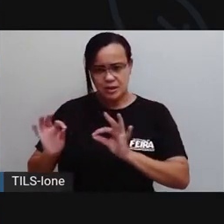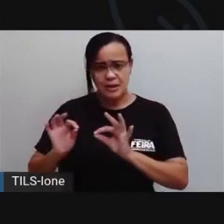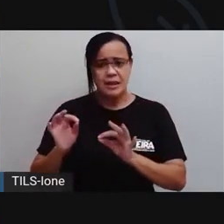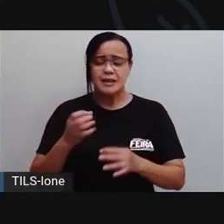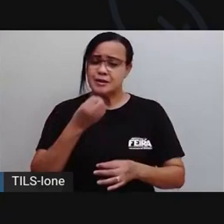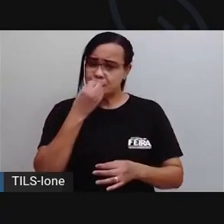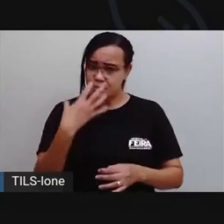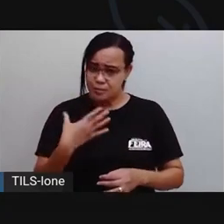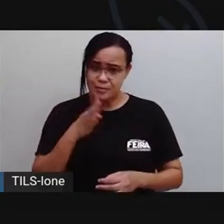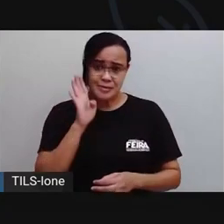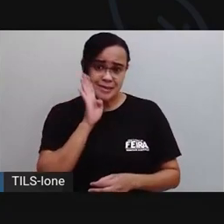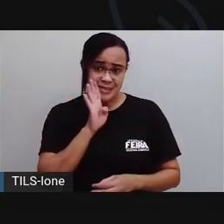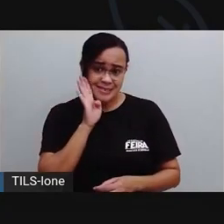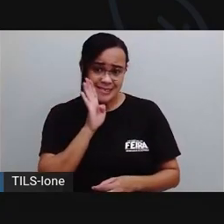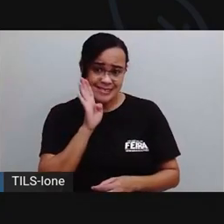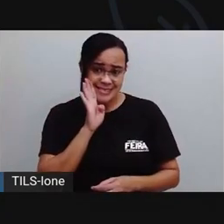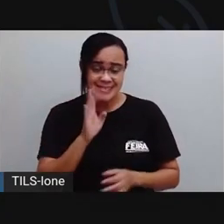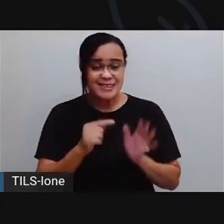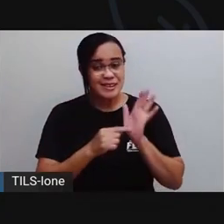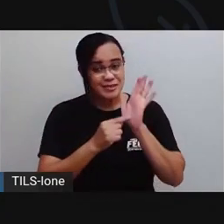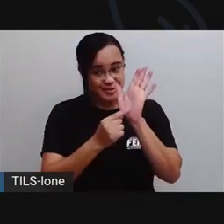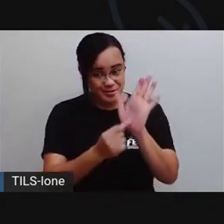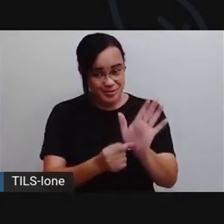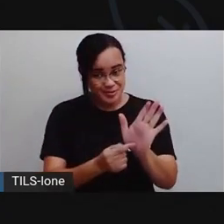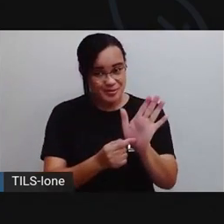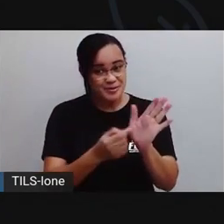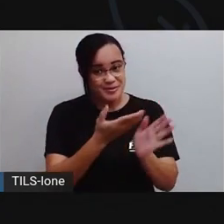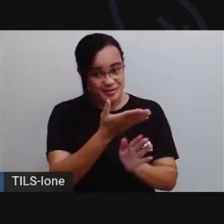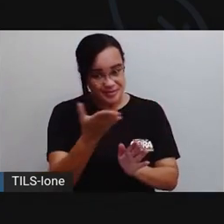Vou mostrar para vocês como é que vocês podem fazer os lacinhos.